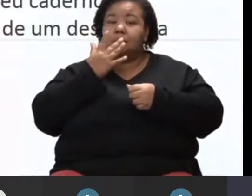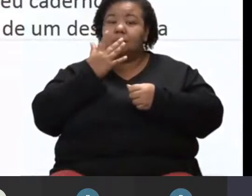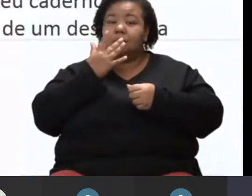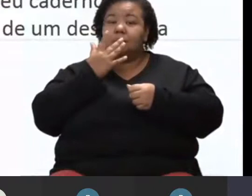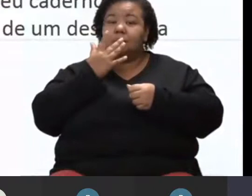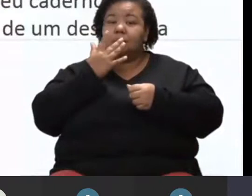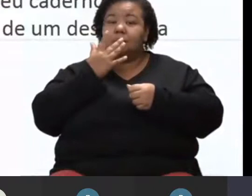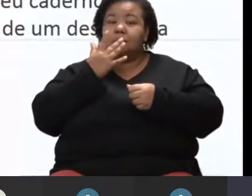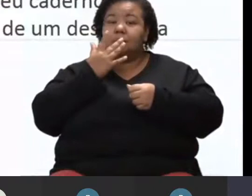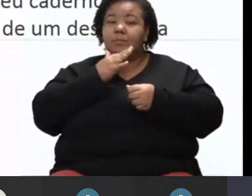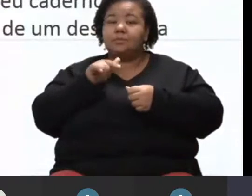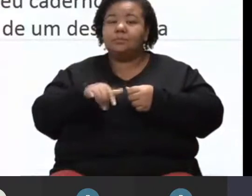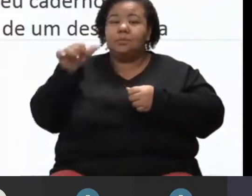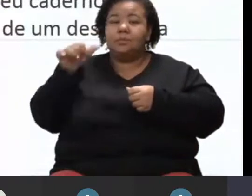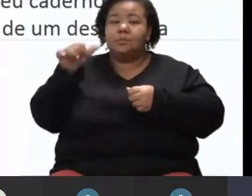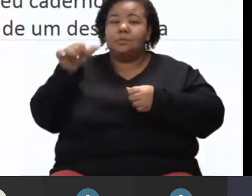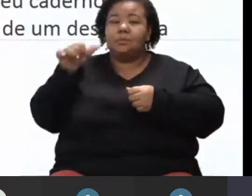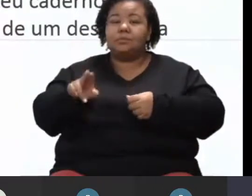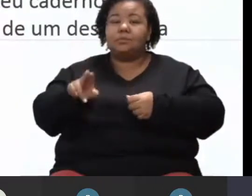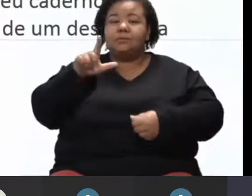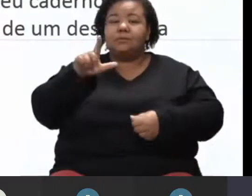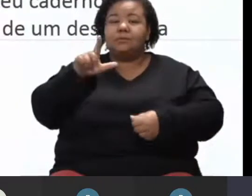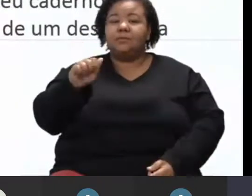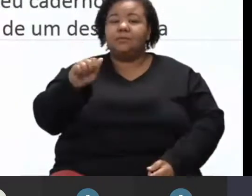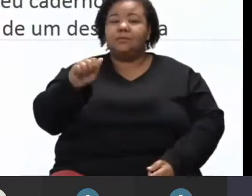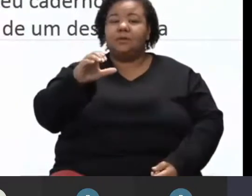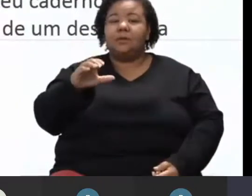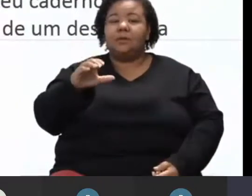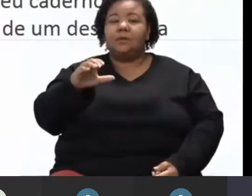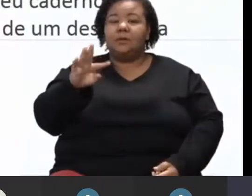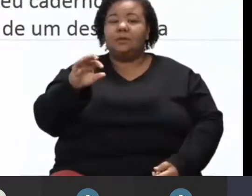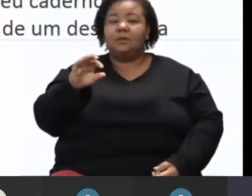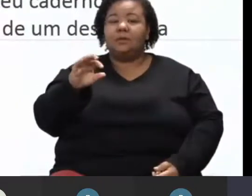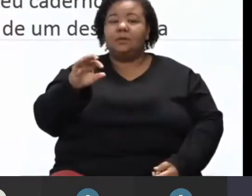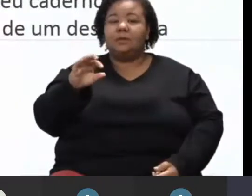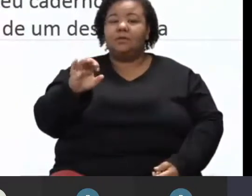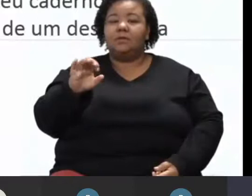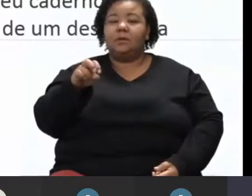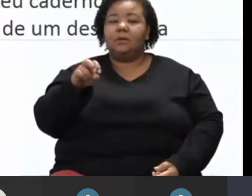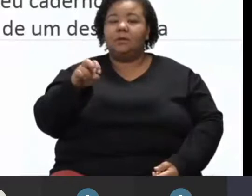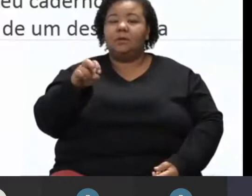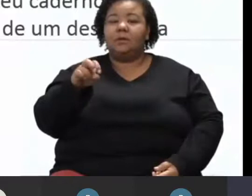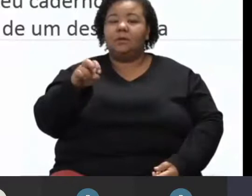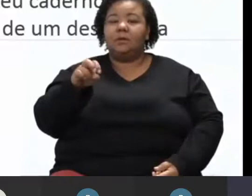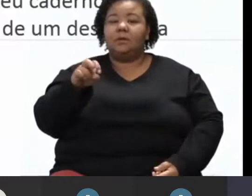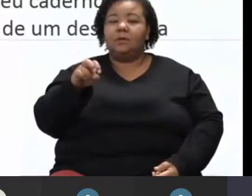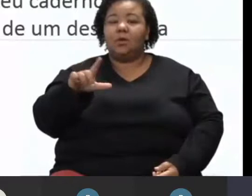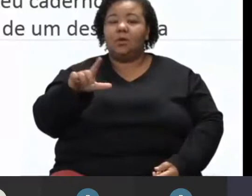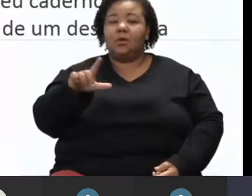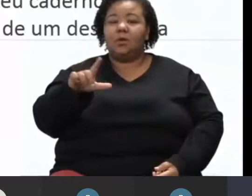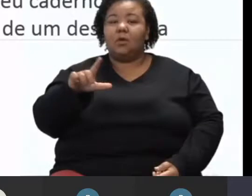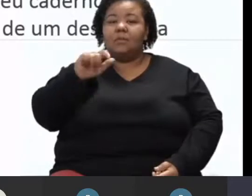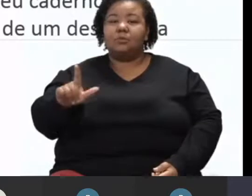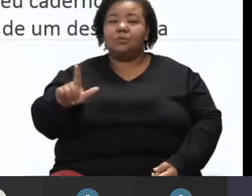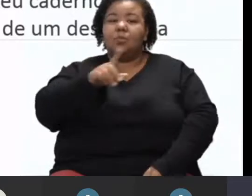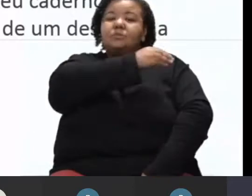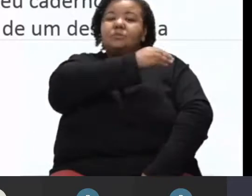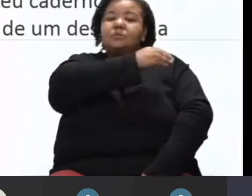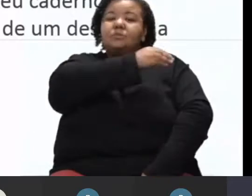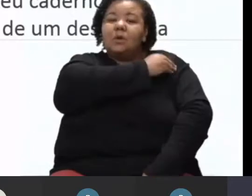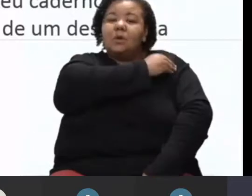fresco com um corante chamado lactofenol azul de algodão. O lactofenol azul